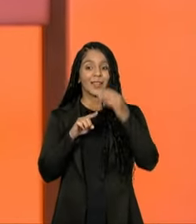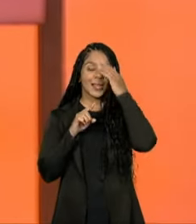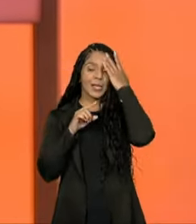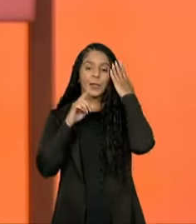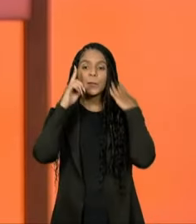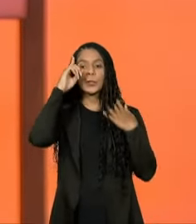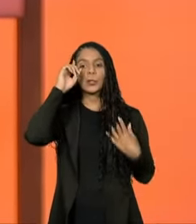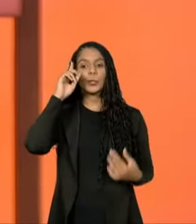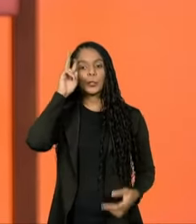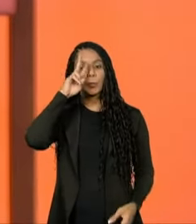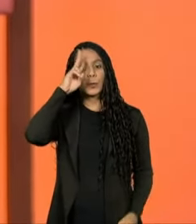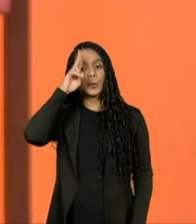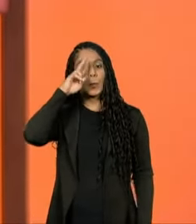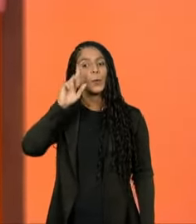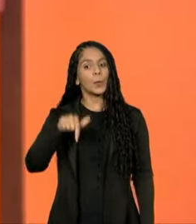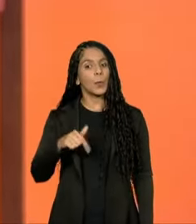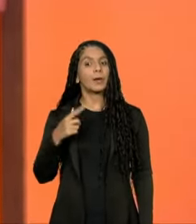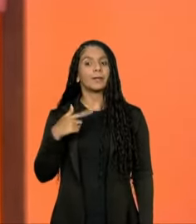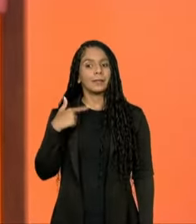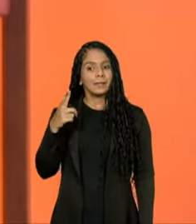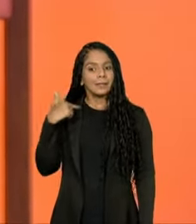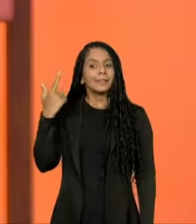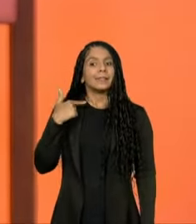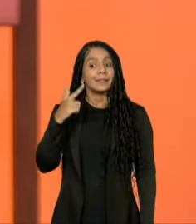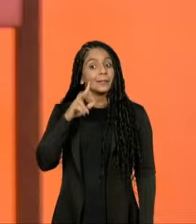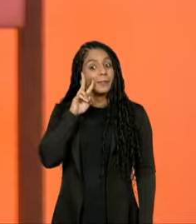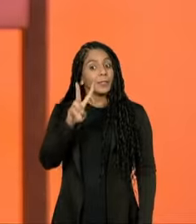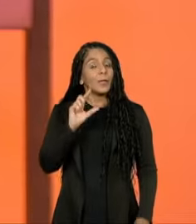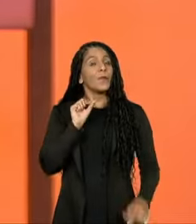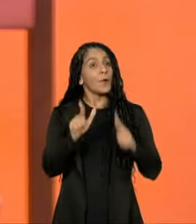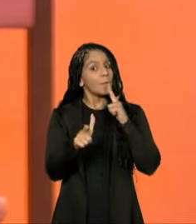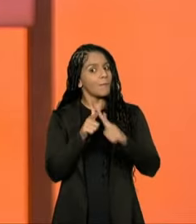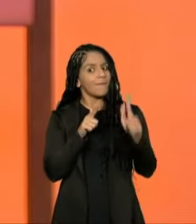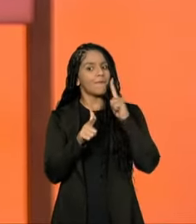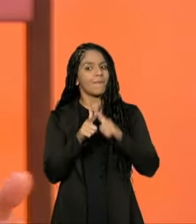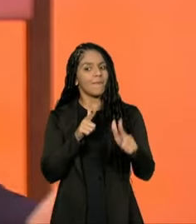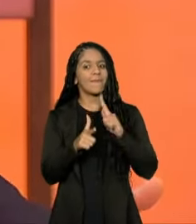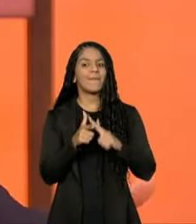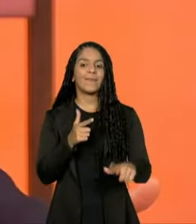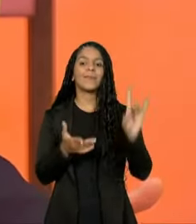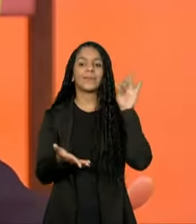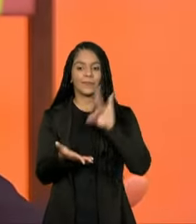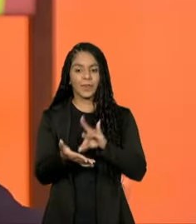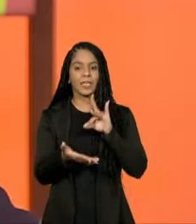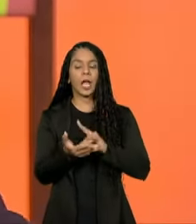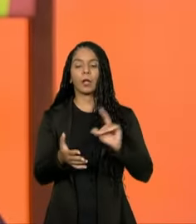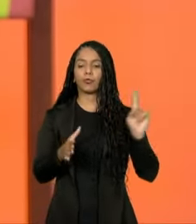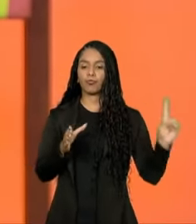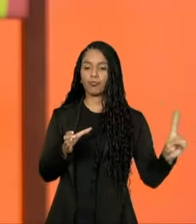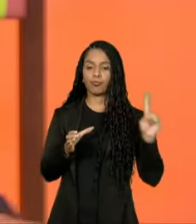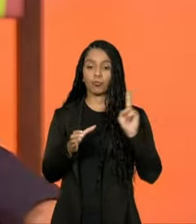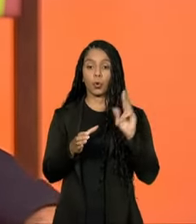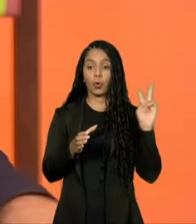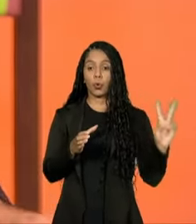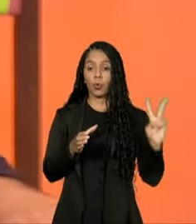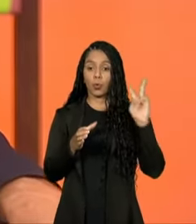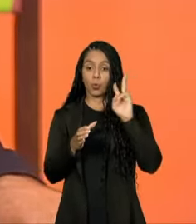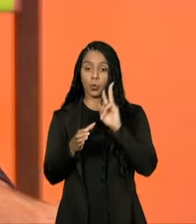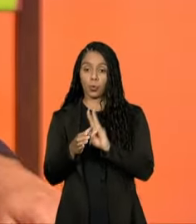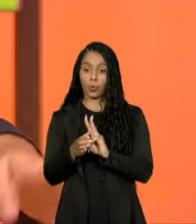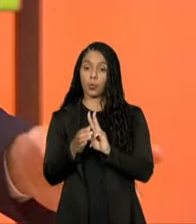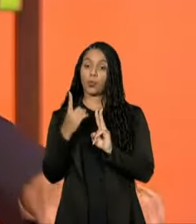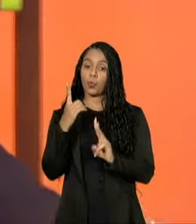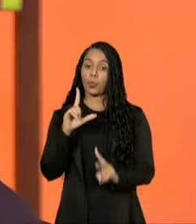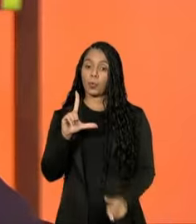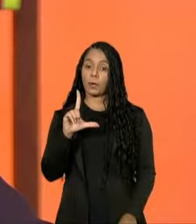grande. Mas você vê o tamanho do problema. O tamanho do problema. Realmente, eles infiltraram duas pessoas, não só uma. Um